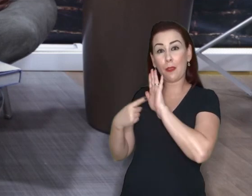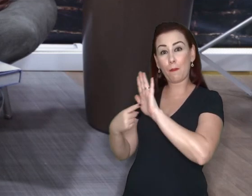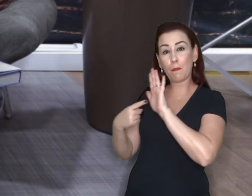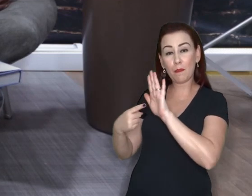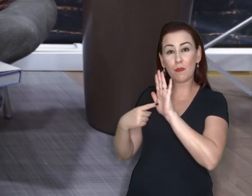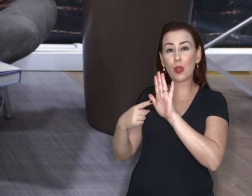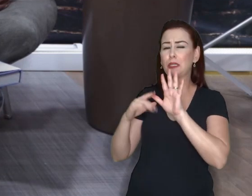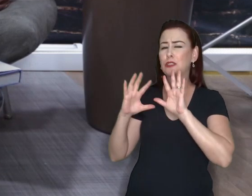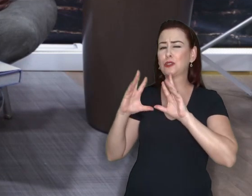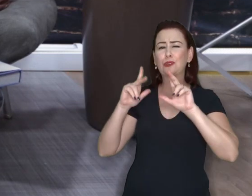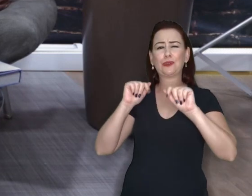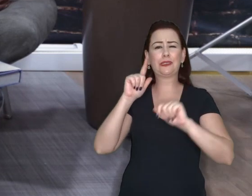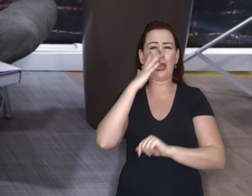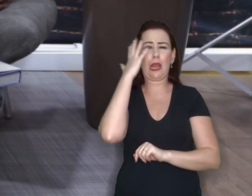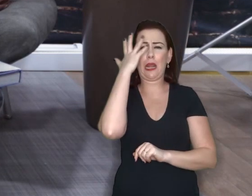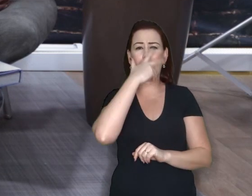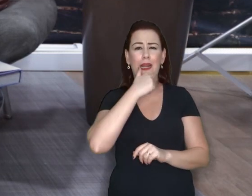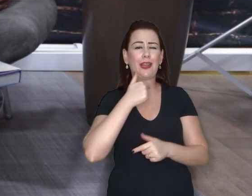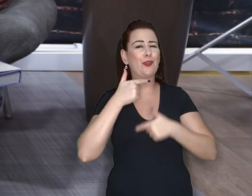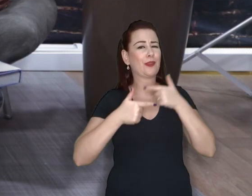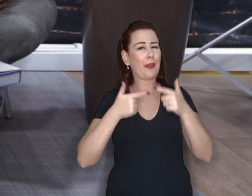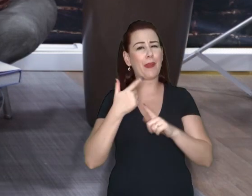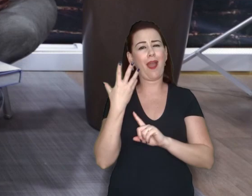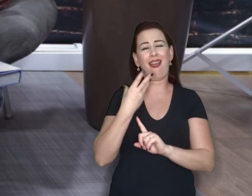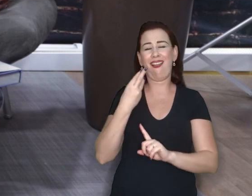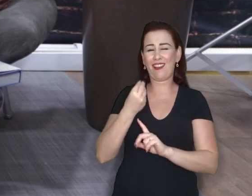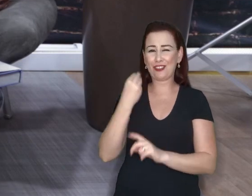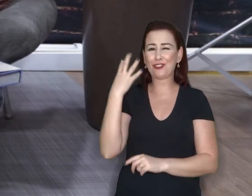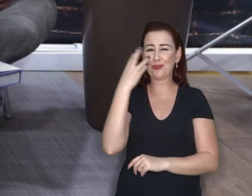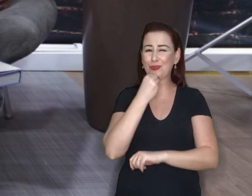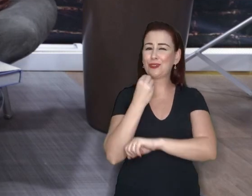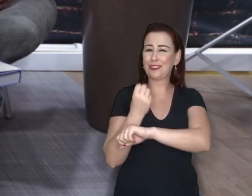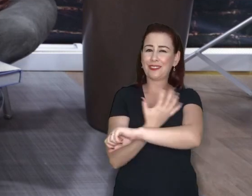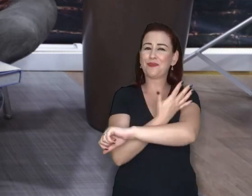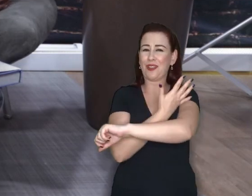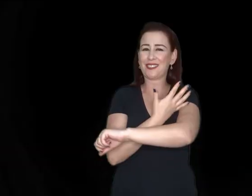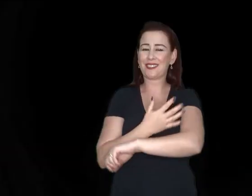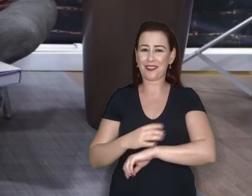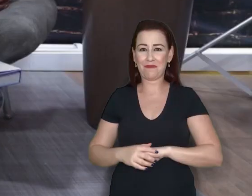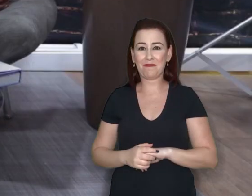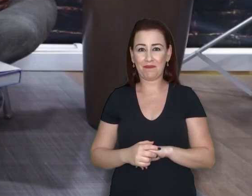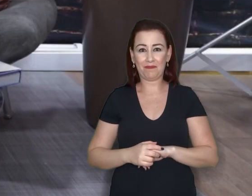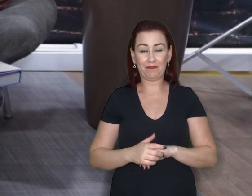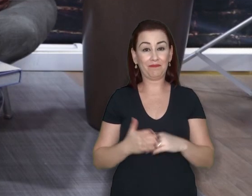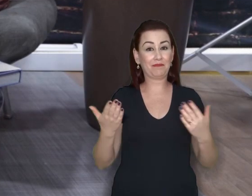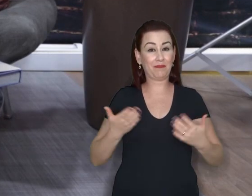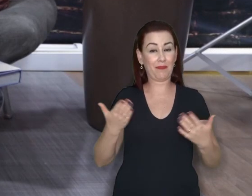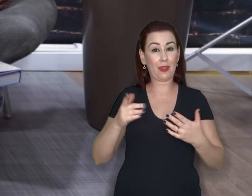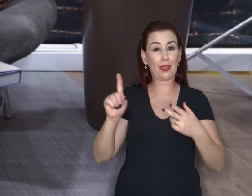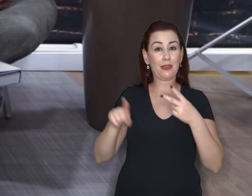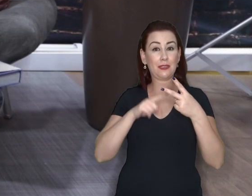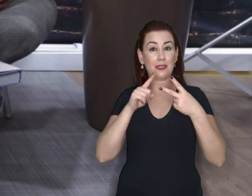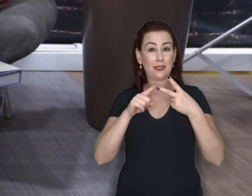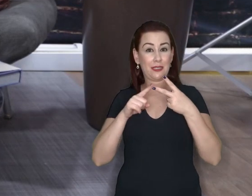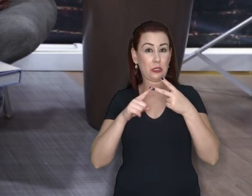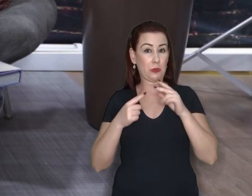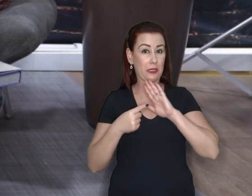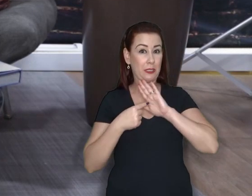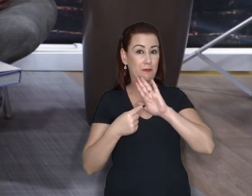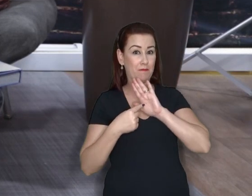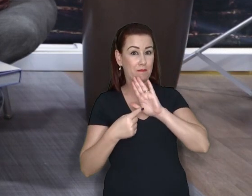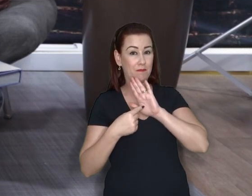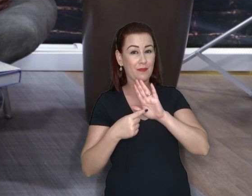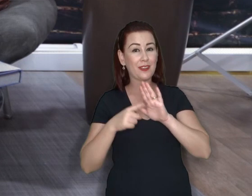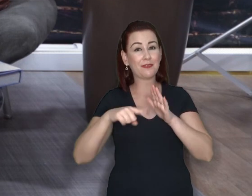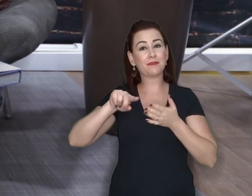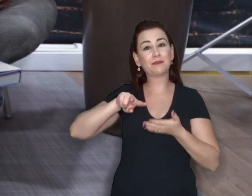os trabalhos dessa mostra estão muito bonitos e também muito emocionantes, viu? Em nosso segundo bloco,